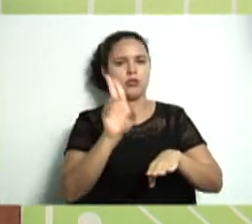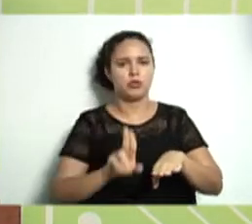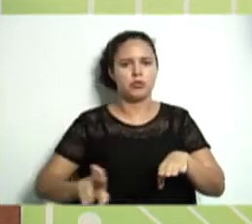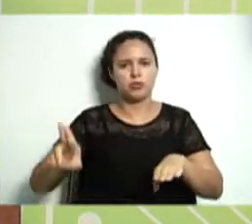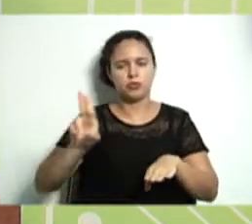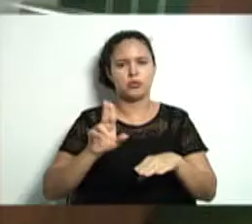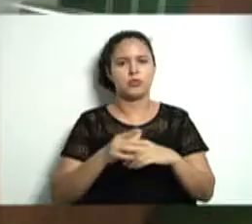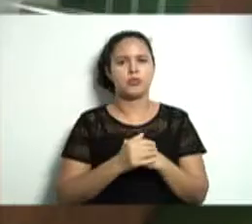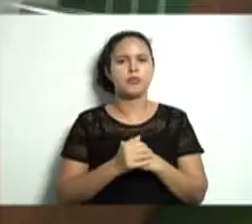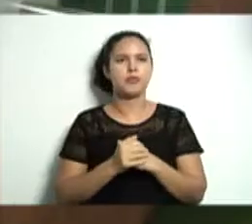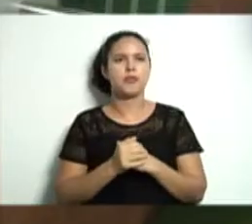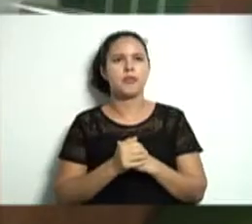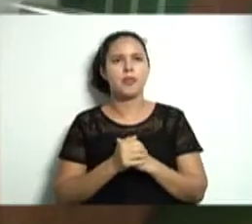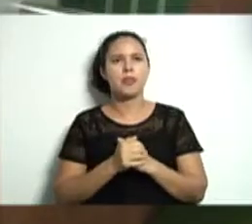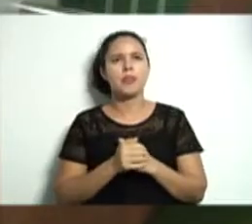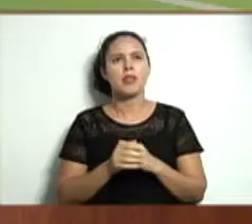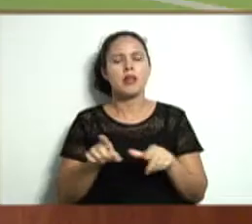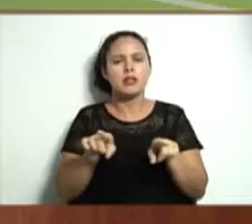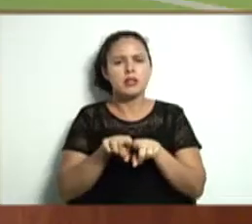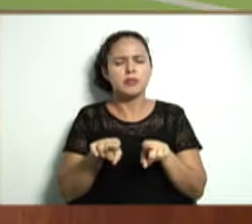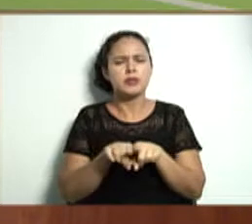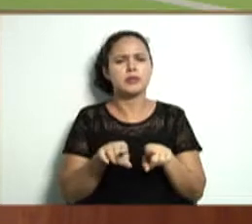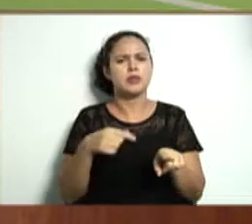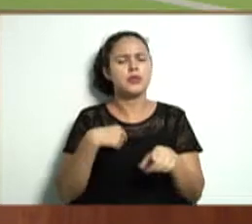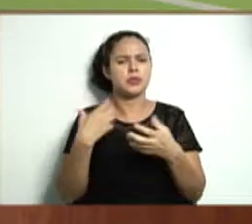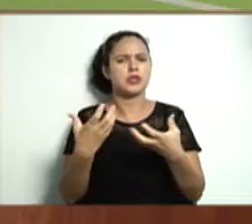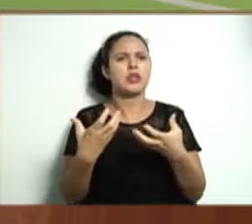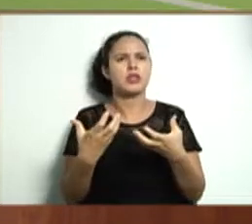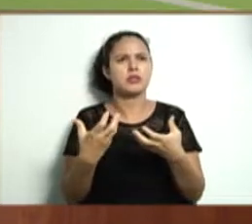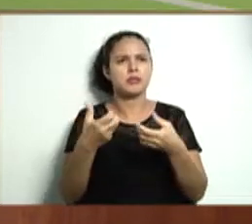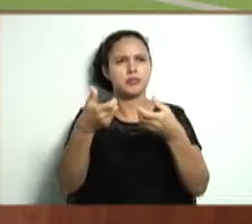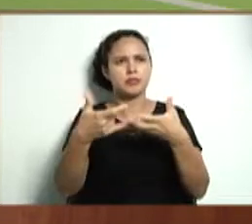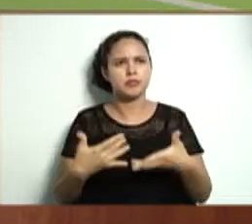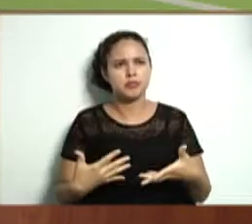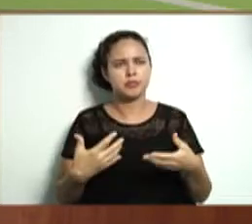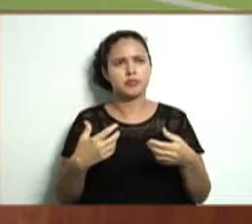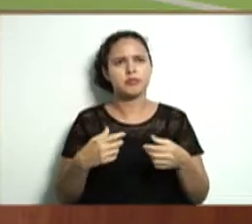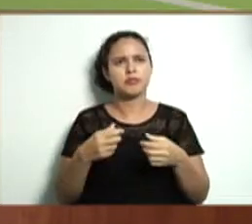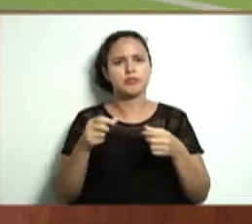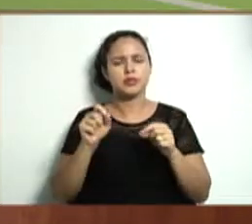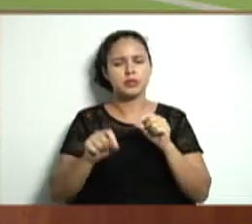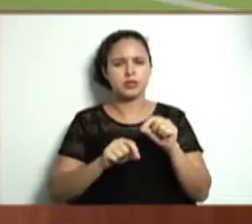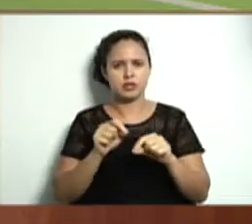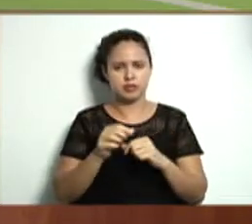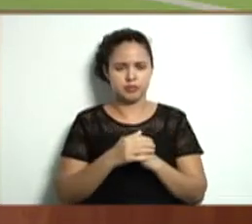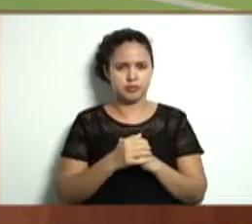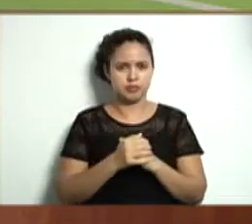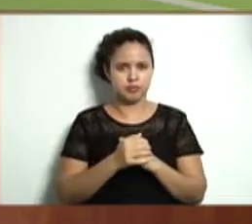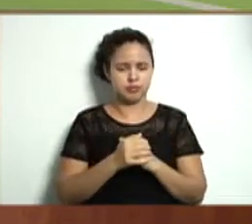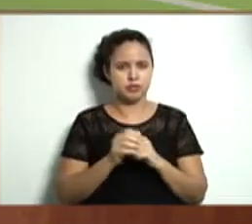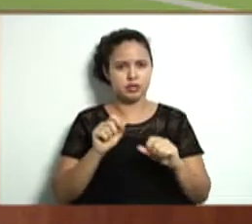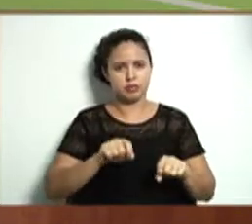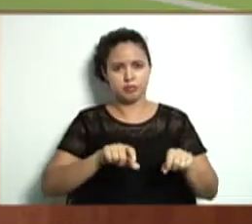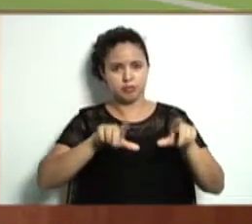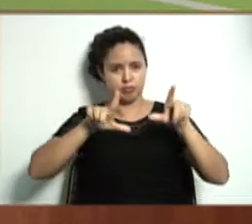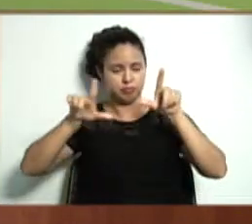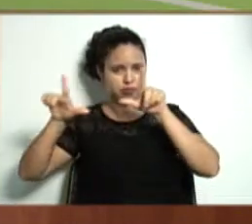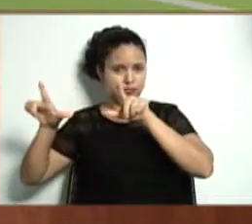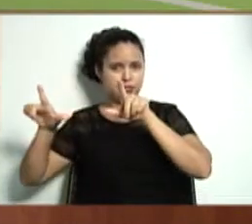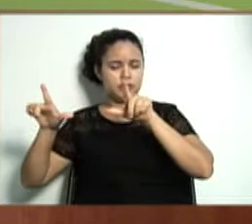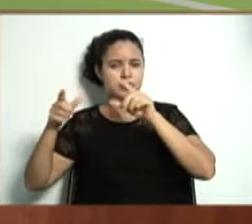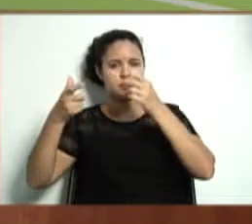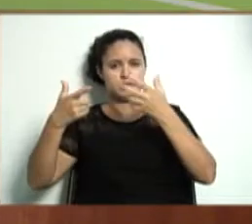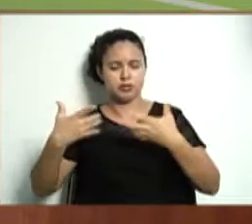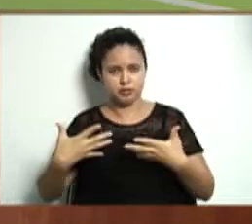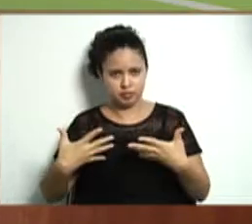Professor? Eu quero ajudar vocês no próximo slide. Professora, passa para